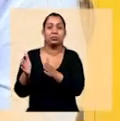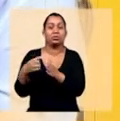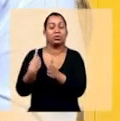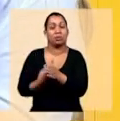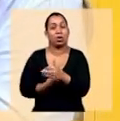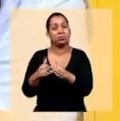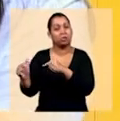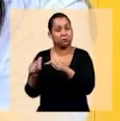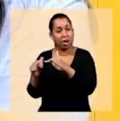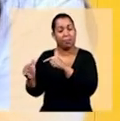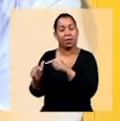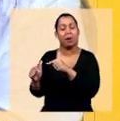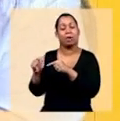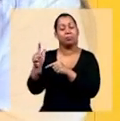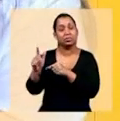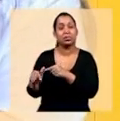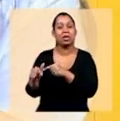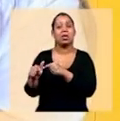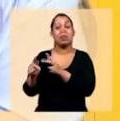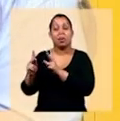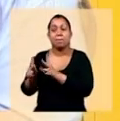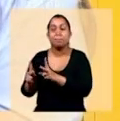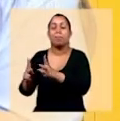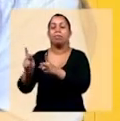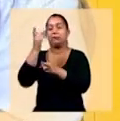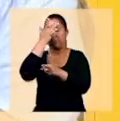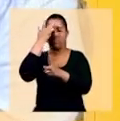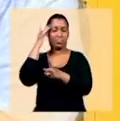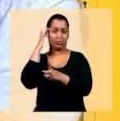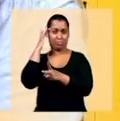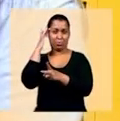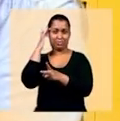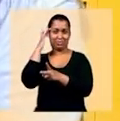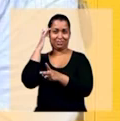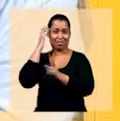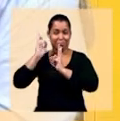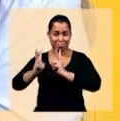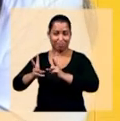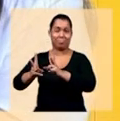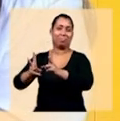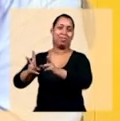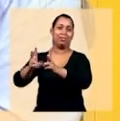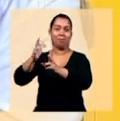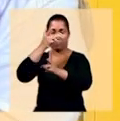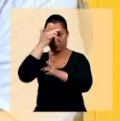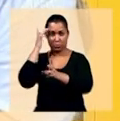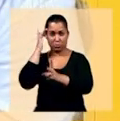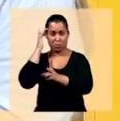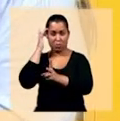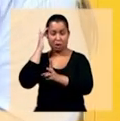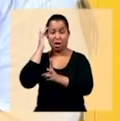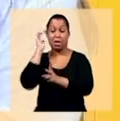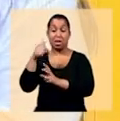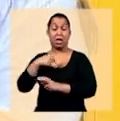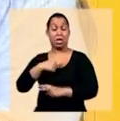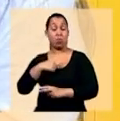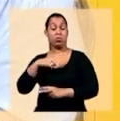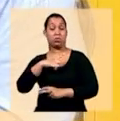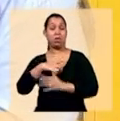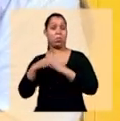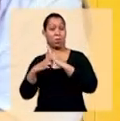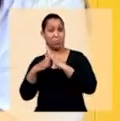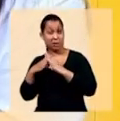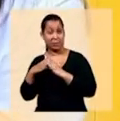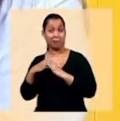e o processo que nós trabalhamos, isso é o processo de manter pessoas. Esse processo de manter pessoas, ele trabalha justamente